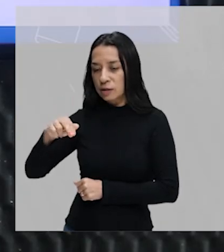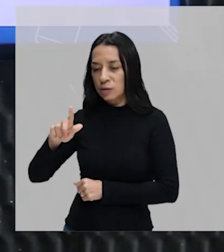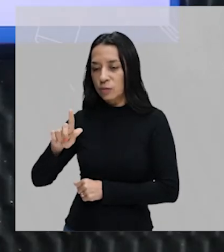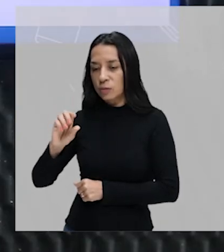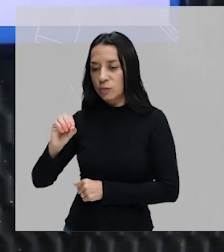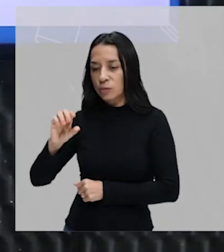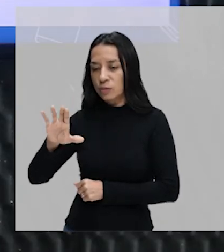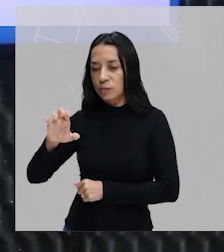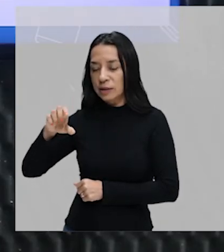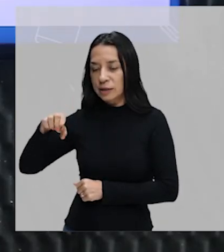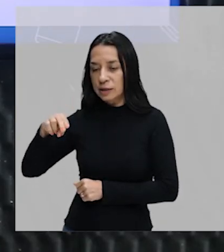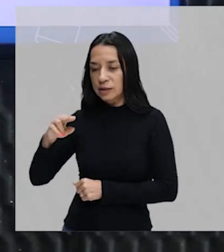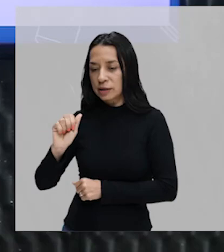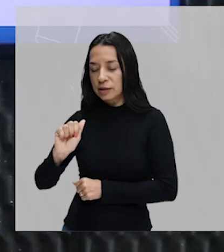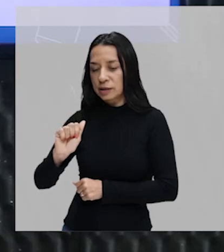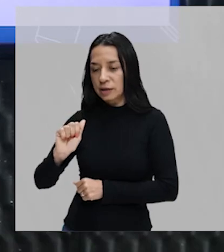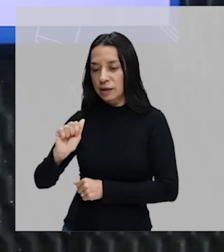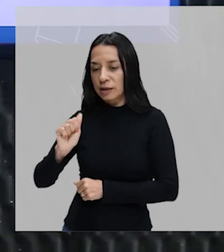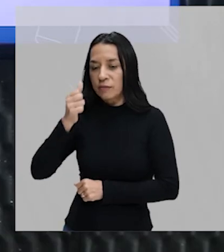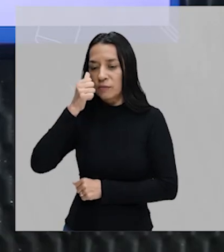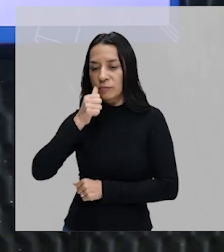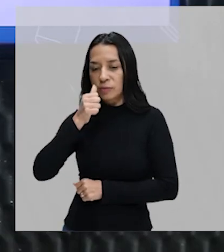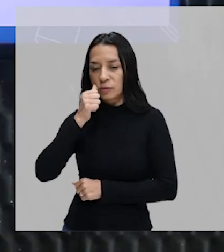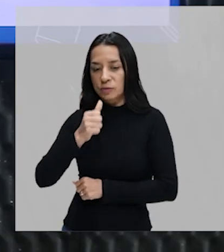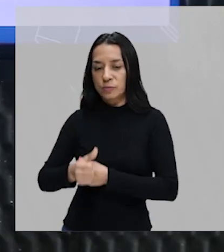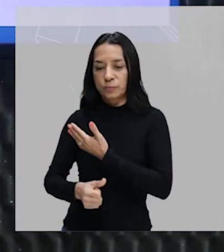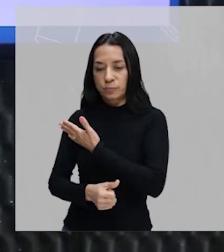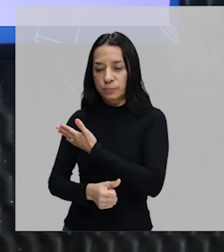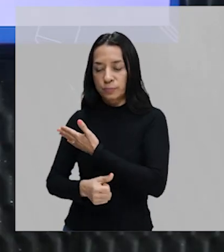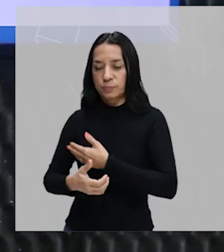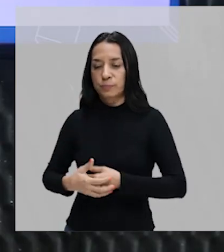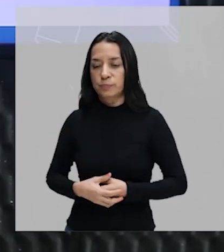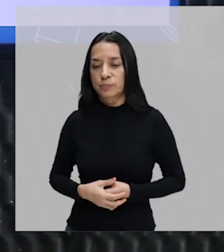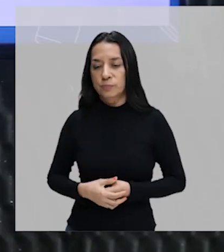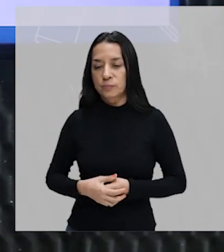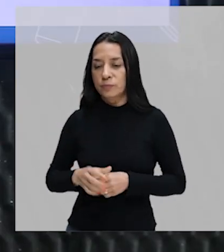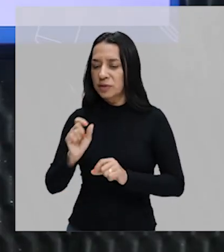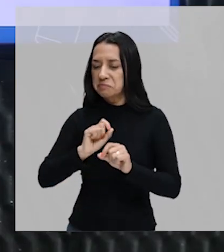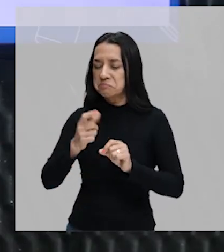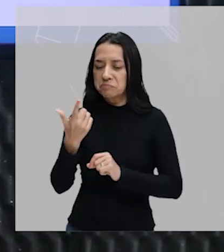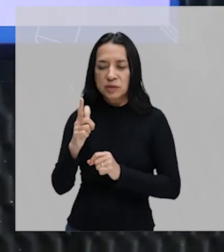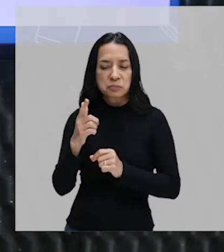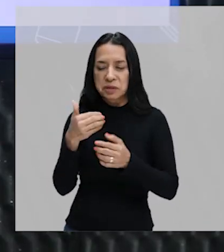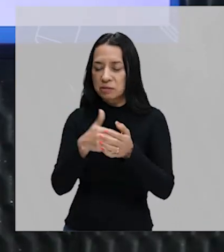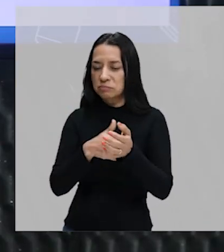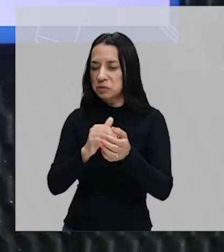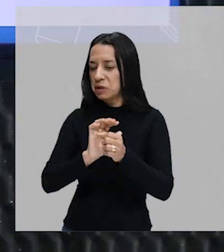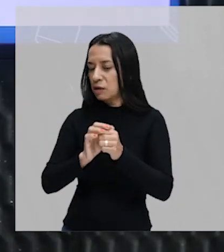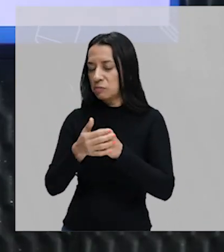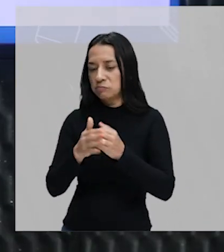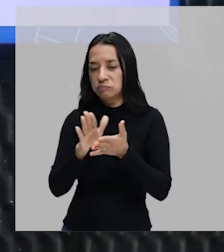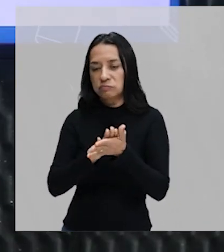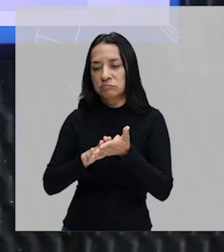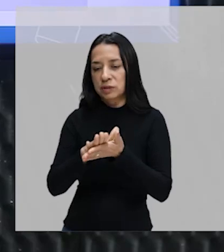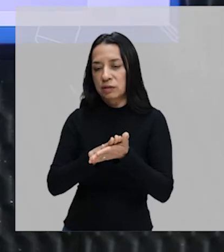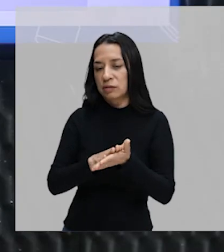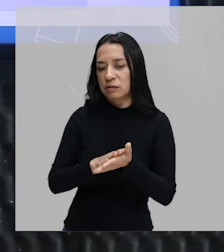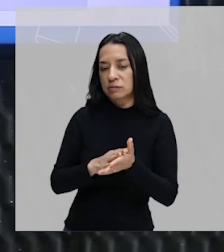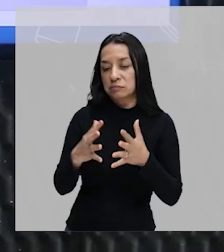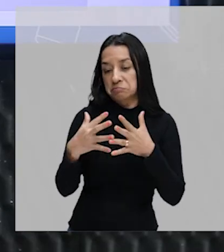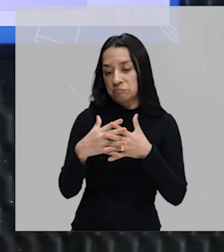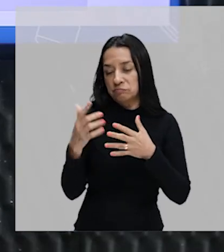argentina. Bélgica, né? Bélgica, belga. Esse aqui não tem mistério, da mesma forma que é em